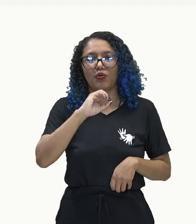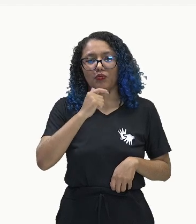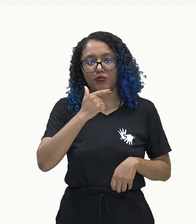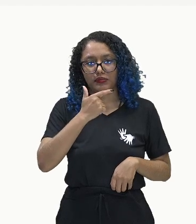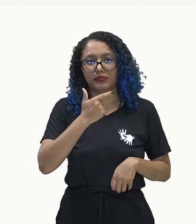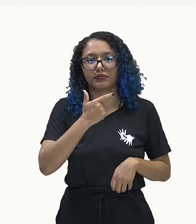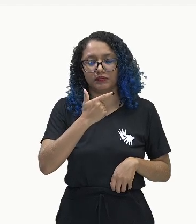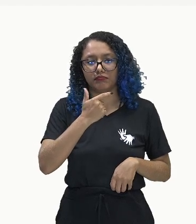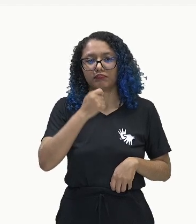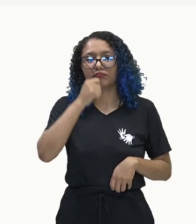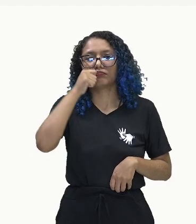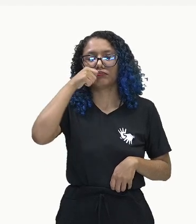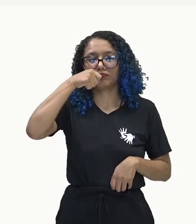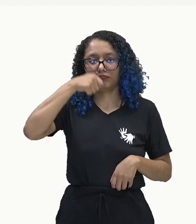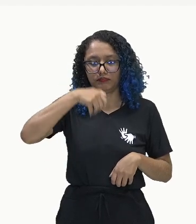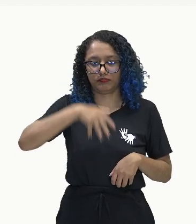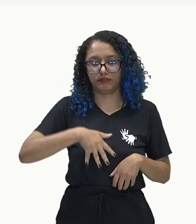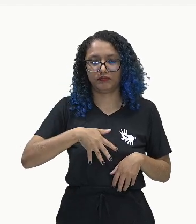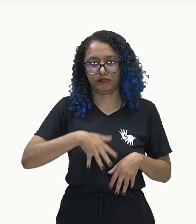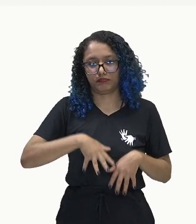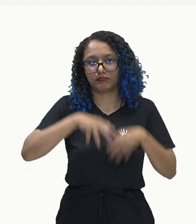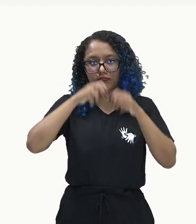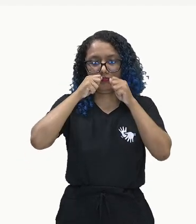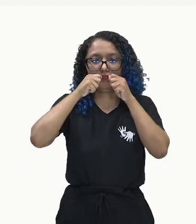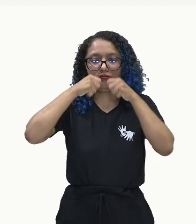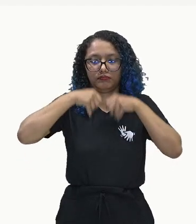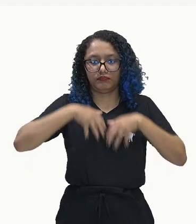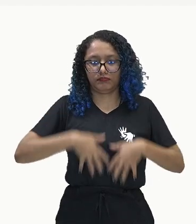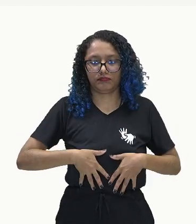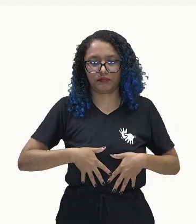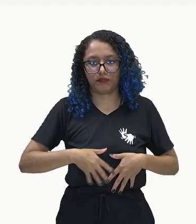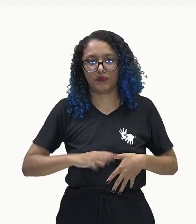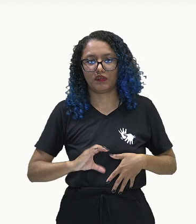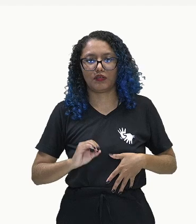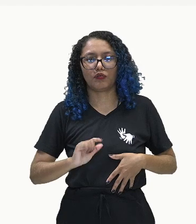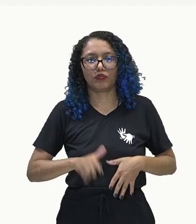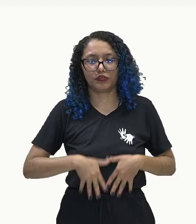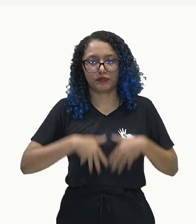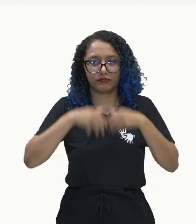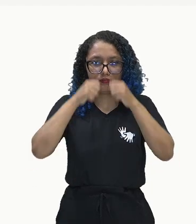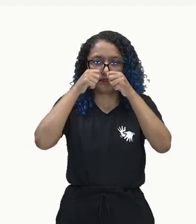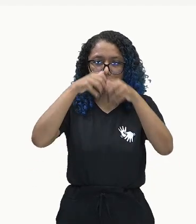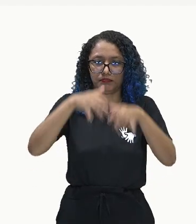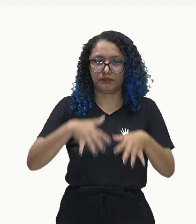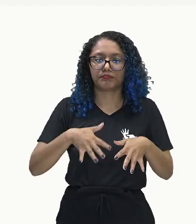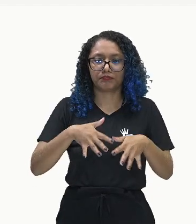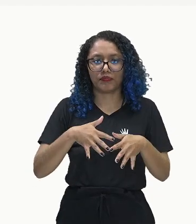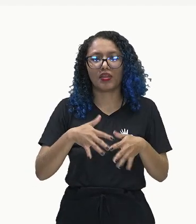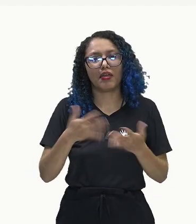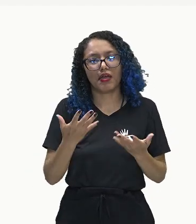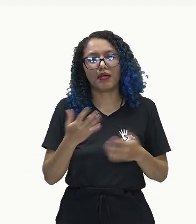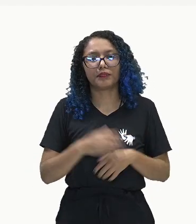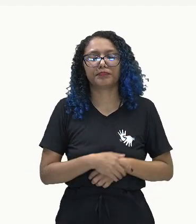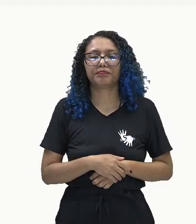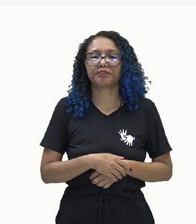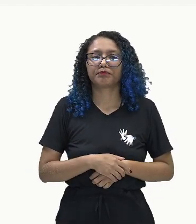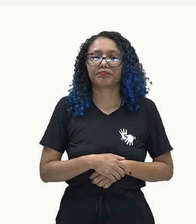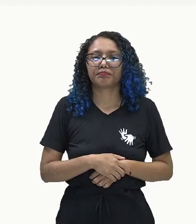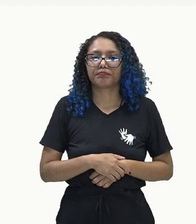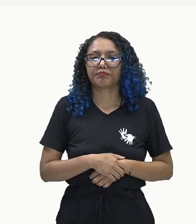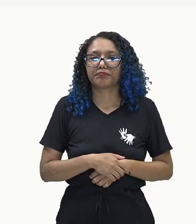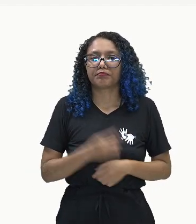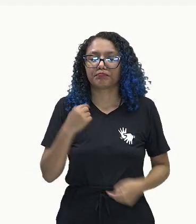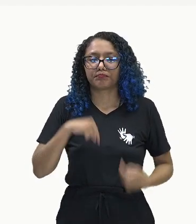oxigênio, tá? Então ele fica nessa chamada pequena circulação. Então, o sangue ele libera dióxido